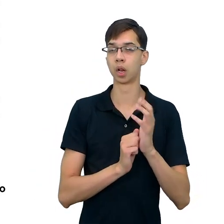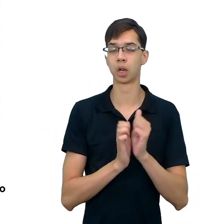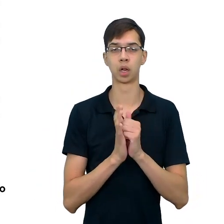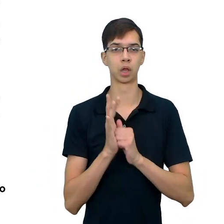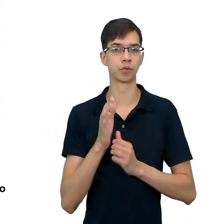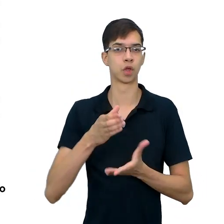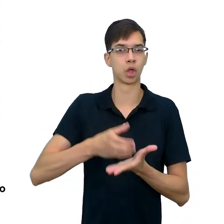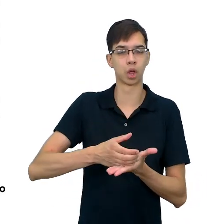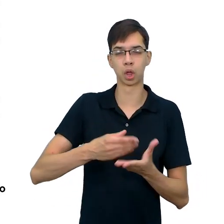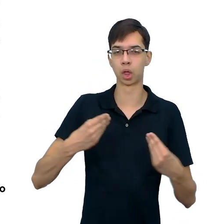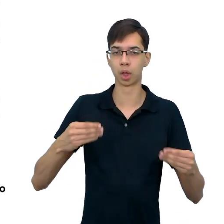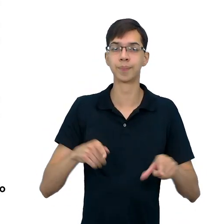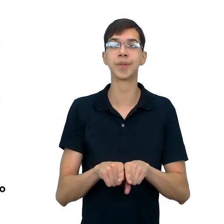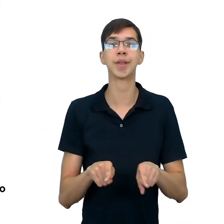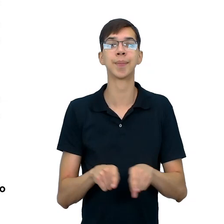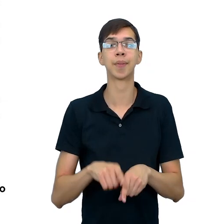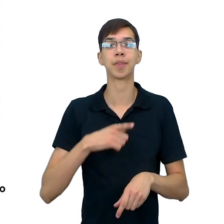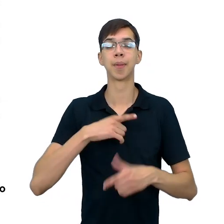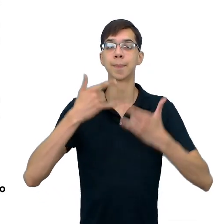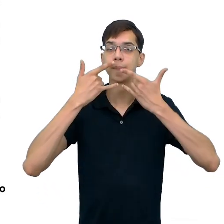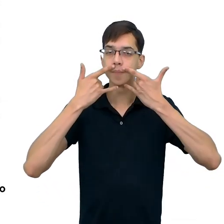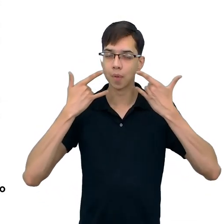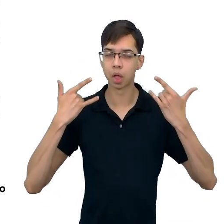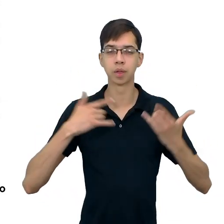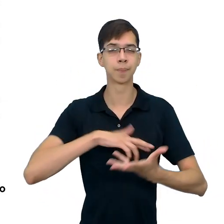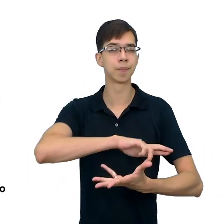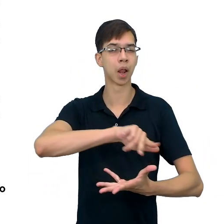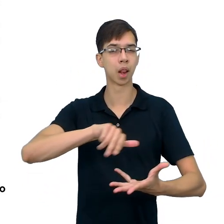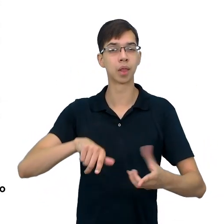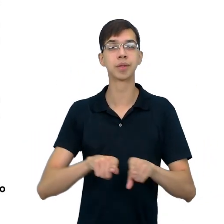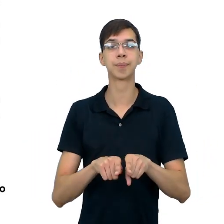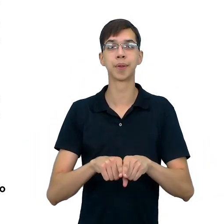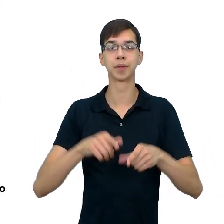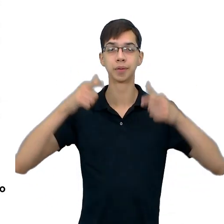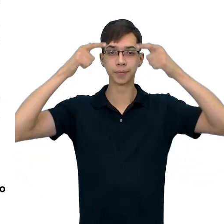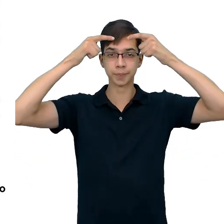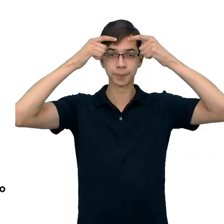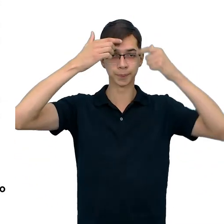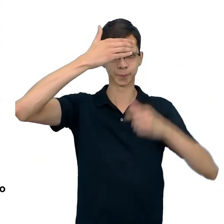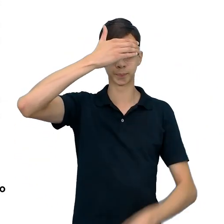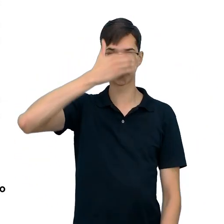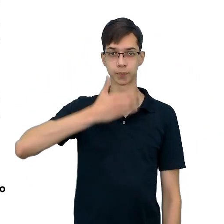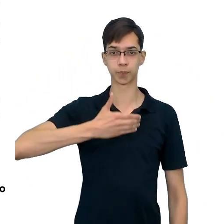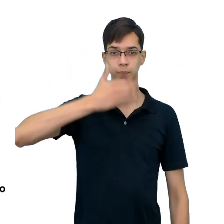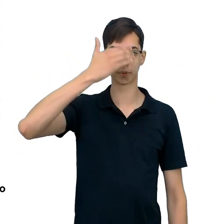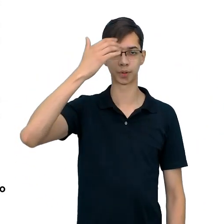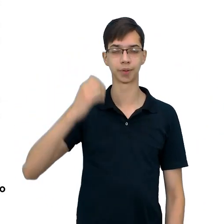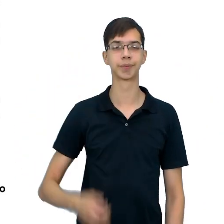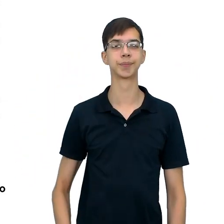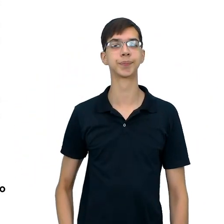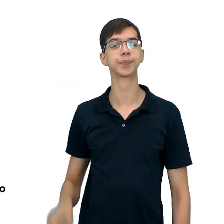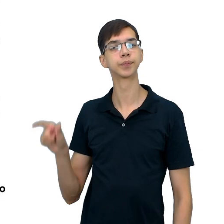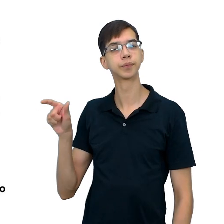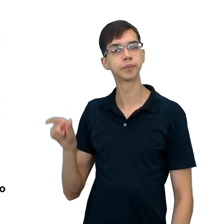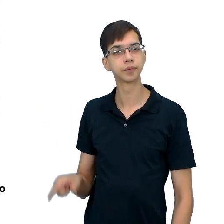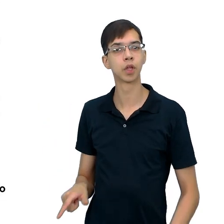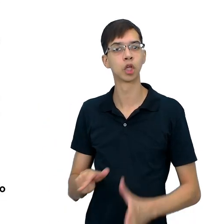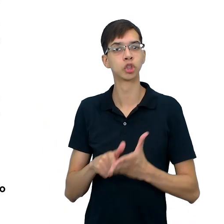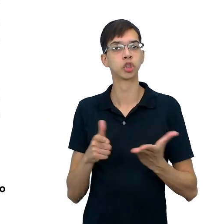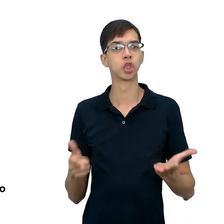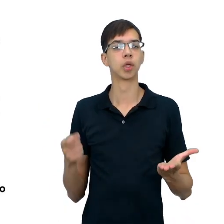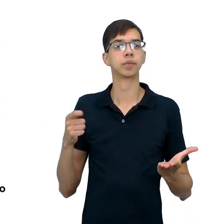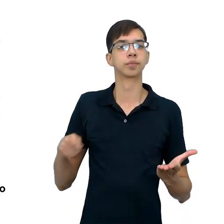visores faciais. E para comprovar essa temática, o jornalista ele faz o uso de modalizadores argumentativos,